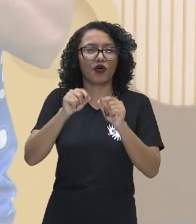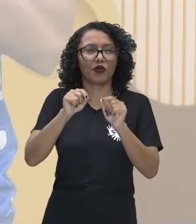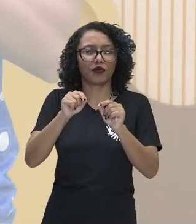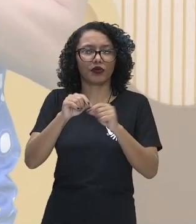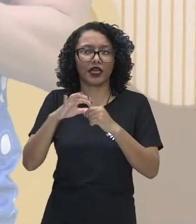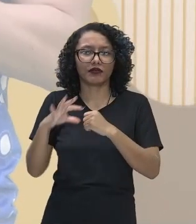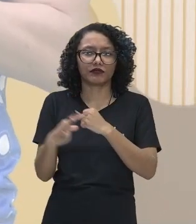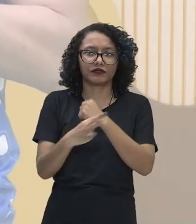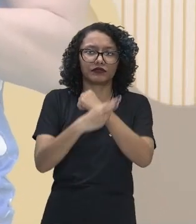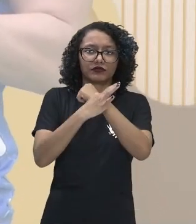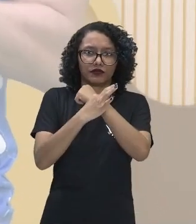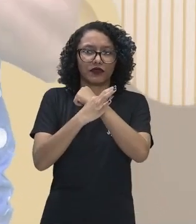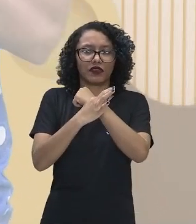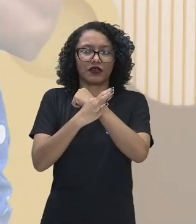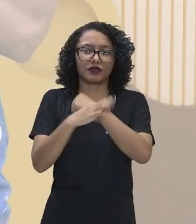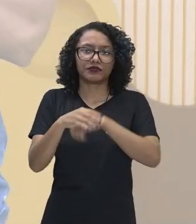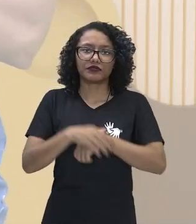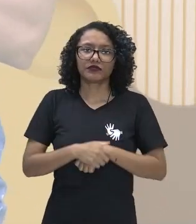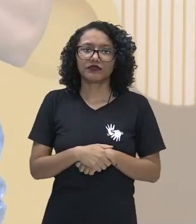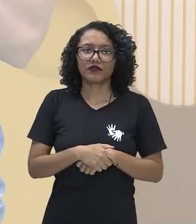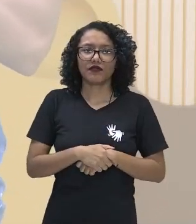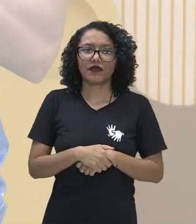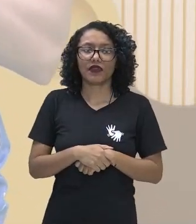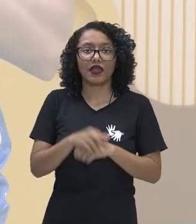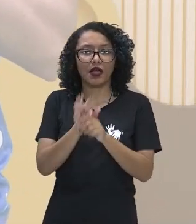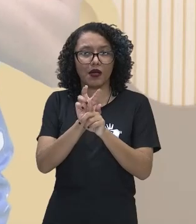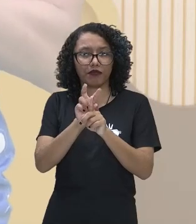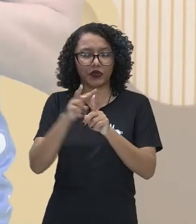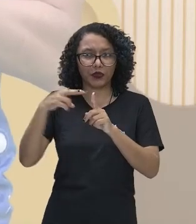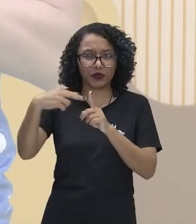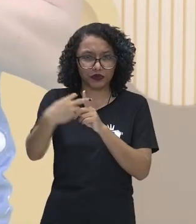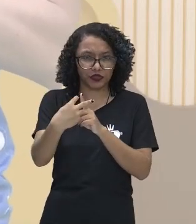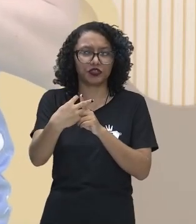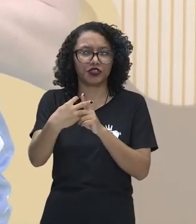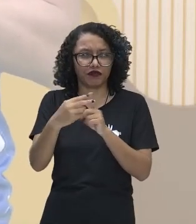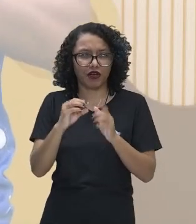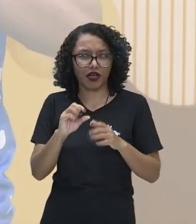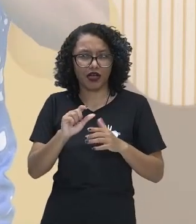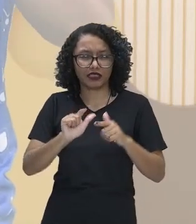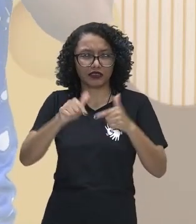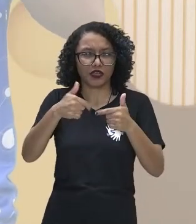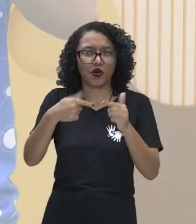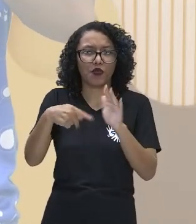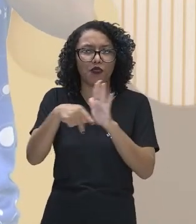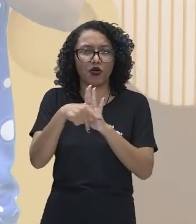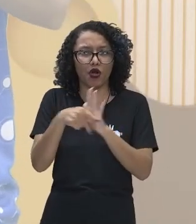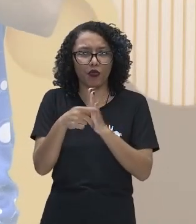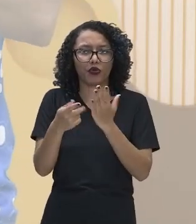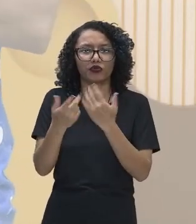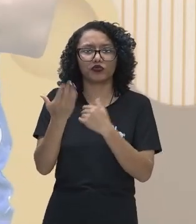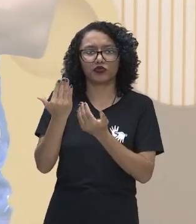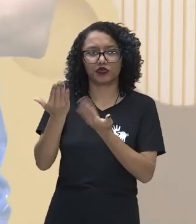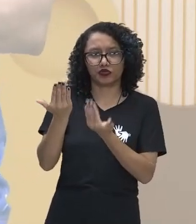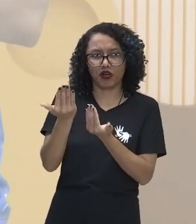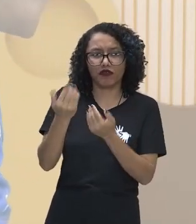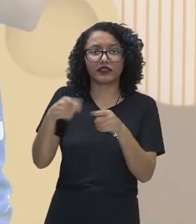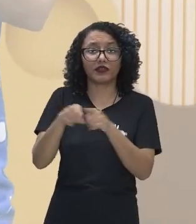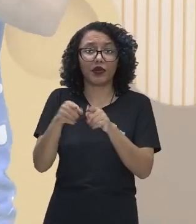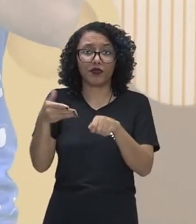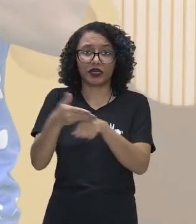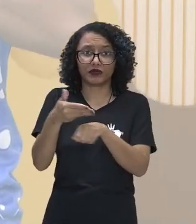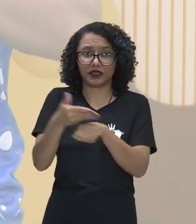a participação dos jovens nas tomadas de decisões, tá certo? Então, é trazer os jovens